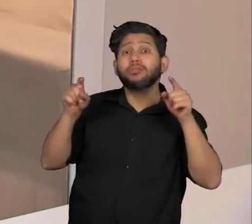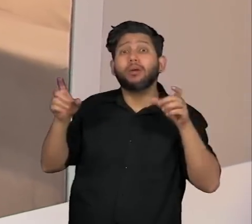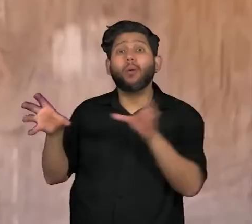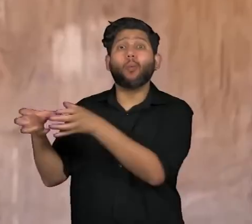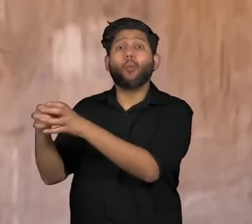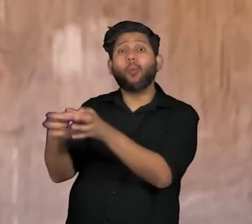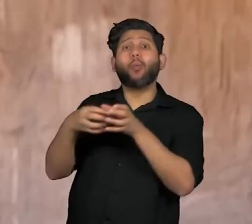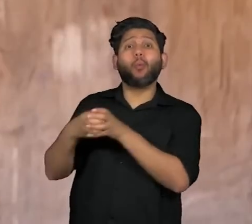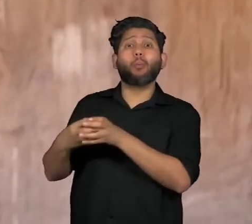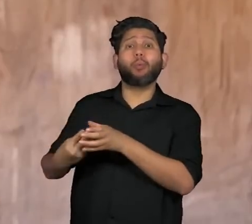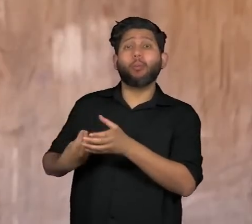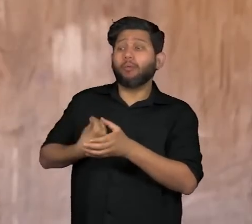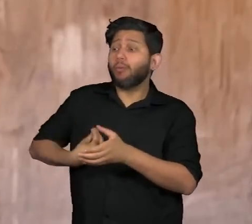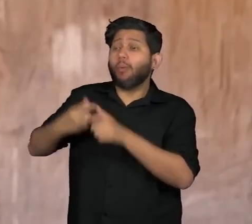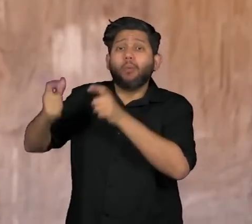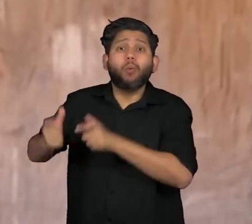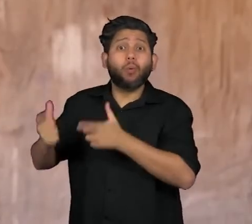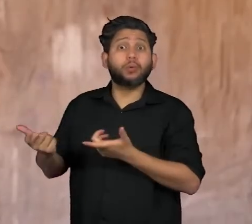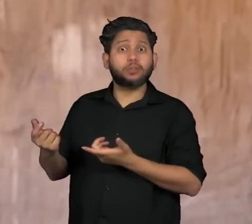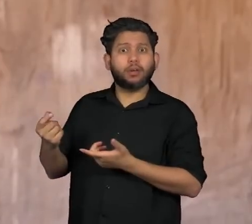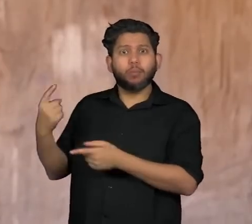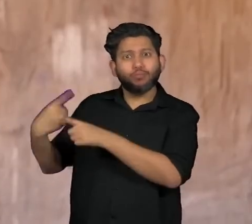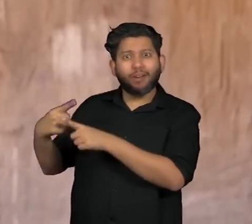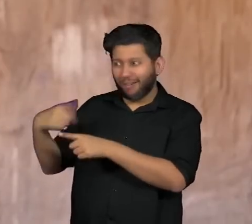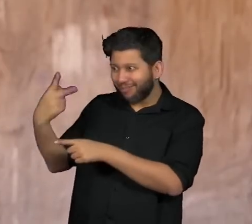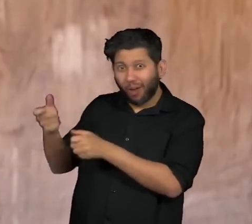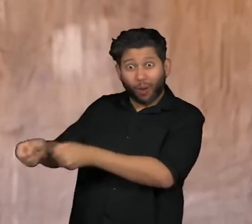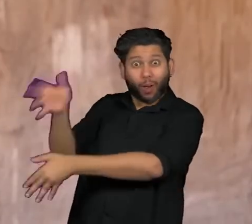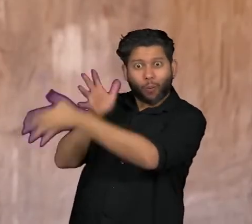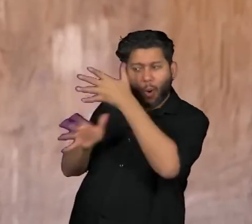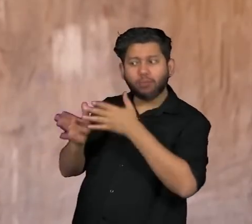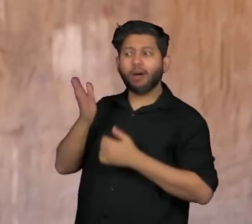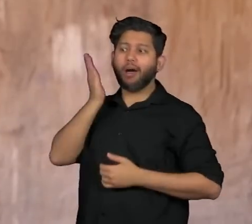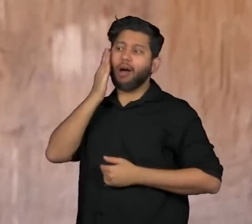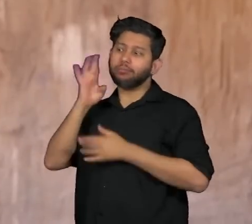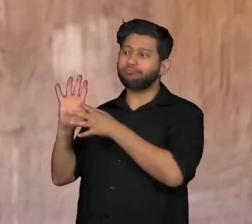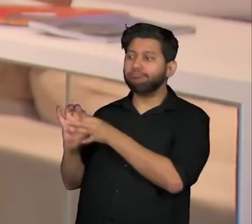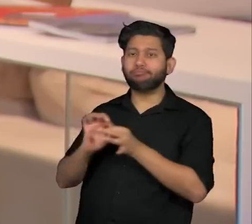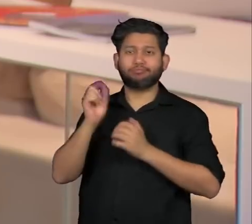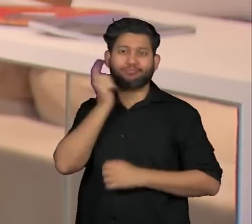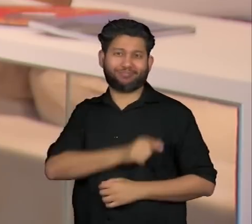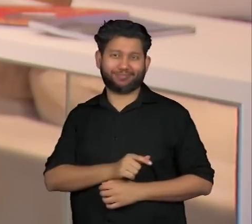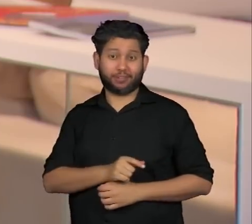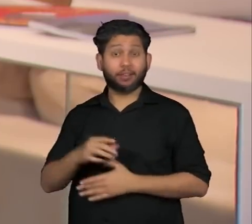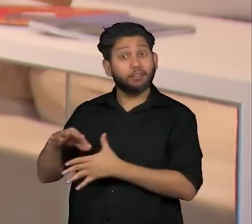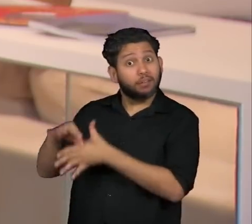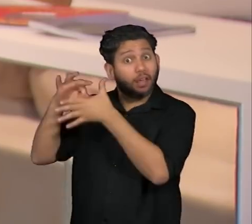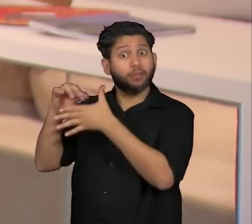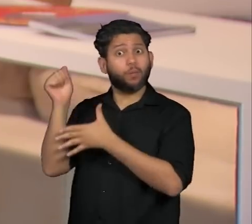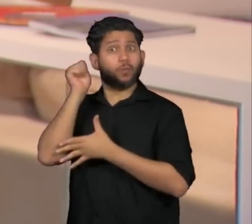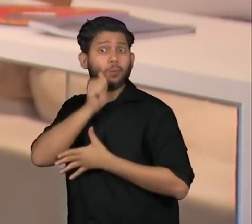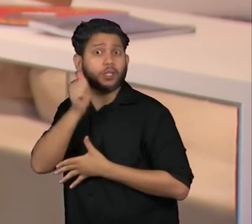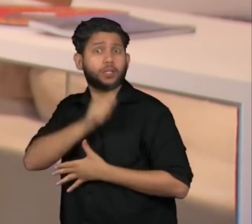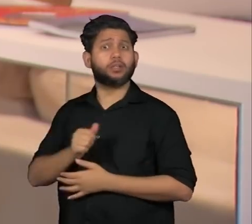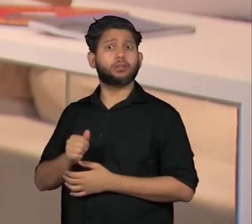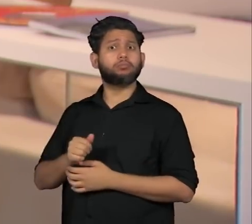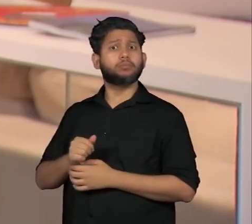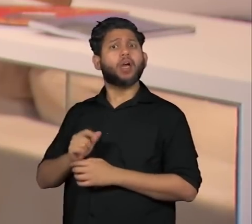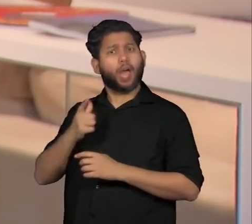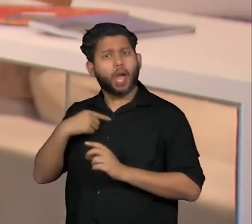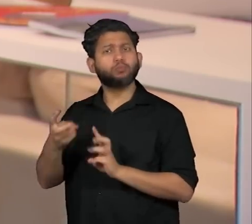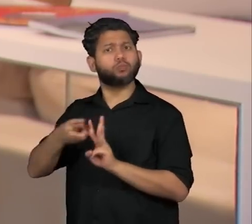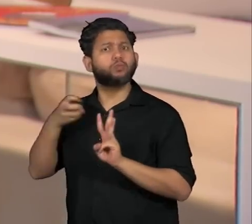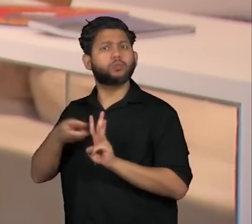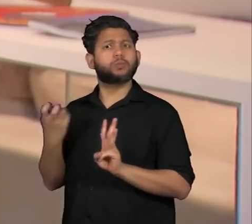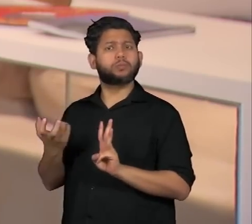o texto dela. Então nós fazemos um resgate dessas lideranças femininas, indígenas, e que é muito importante